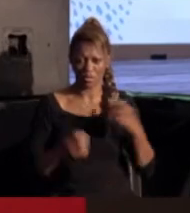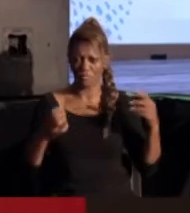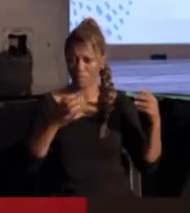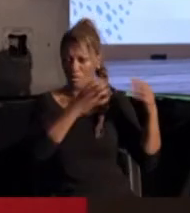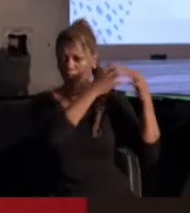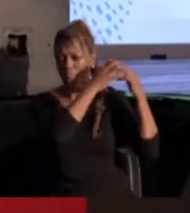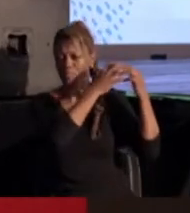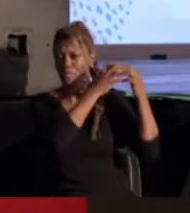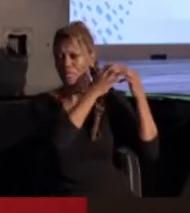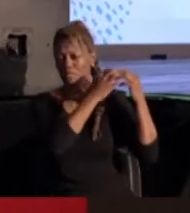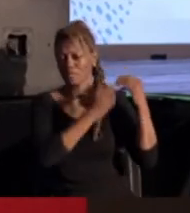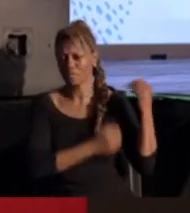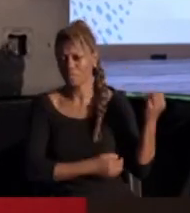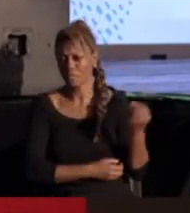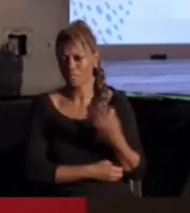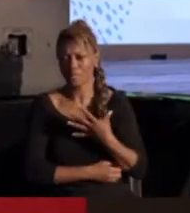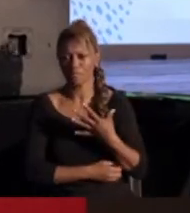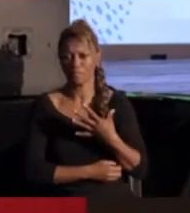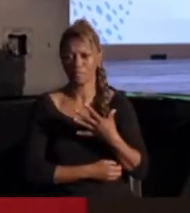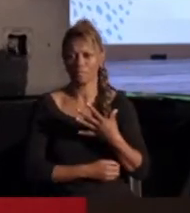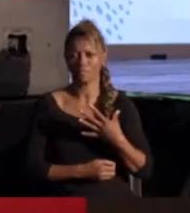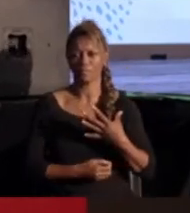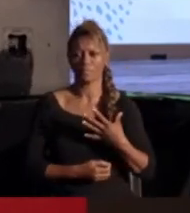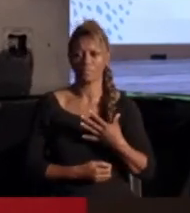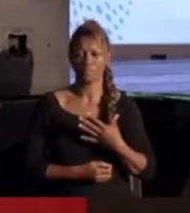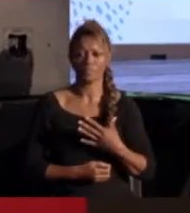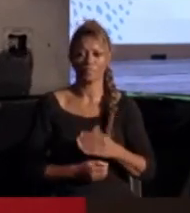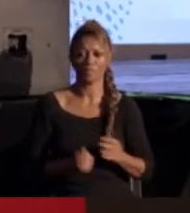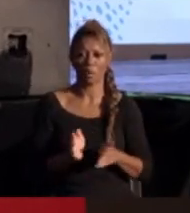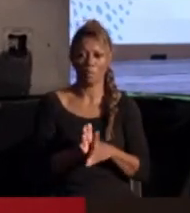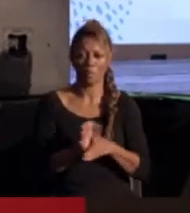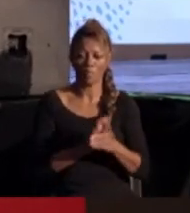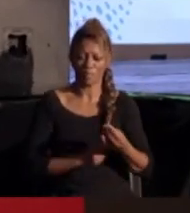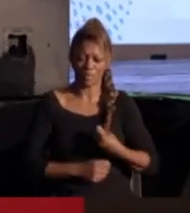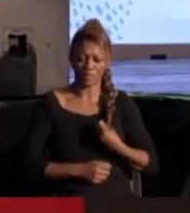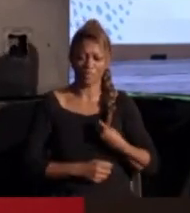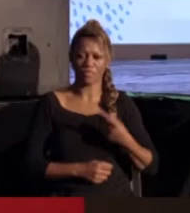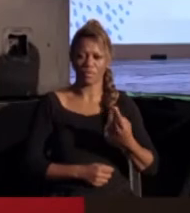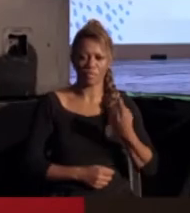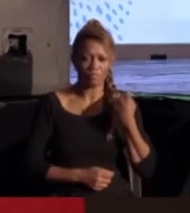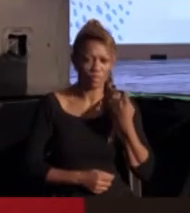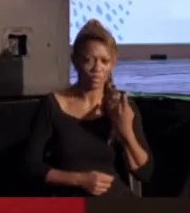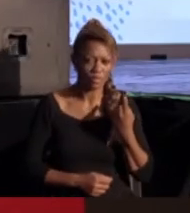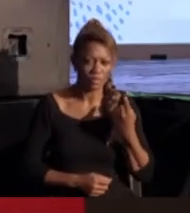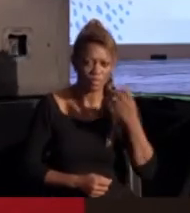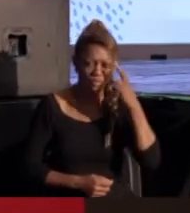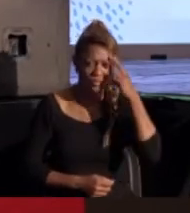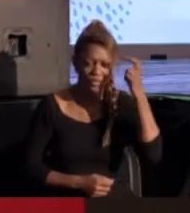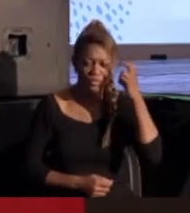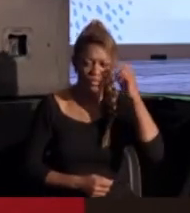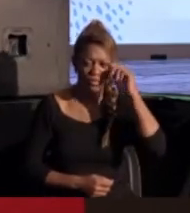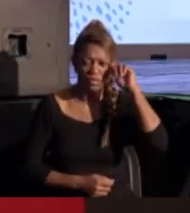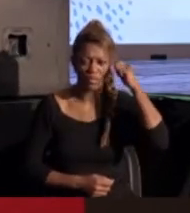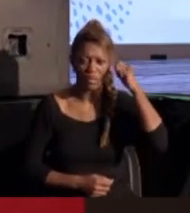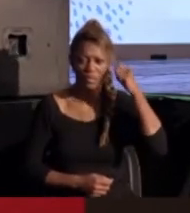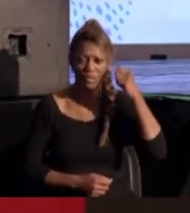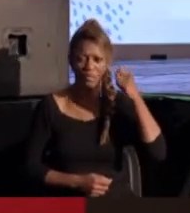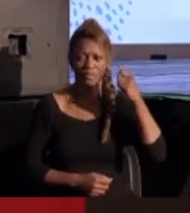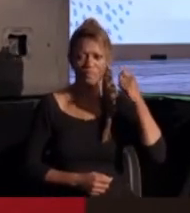muito recente para mim, a partir até de coletivos de cultura negra e quilombola